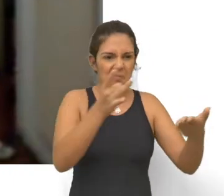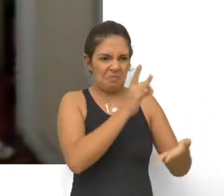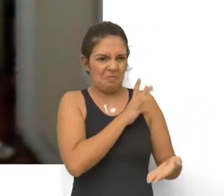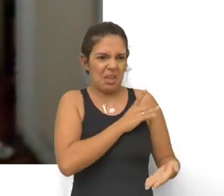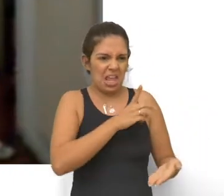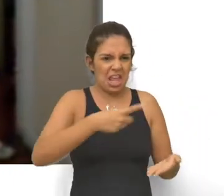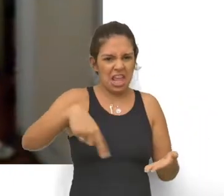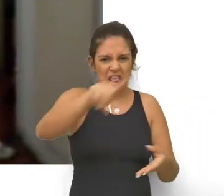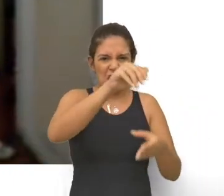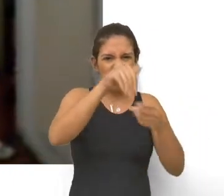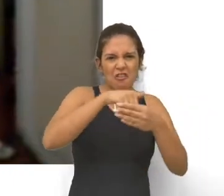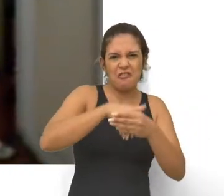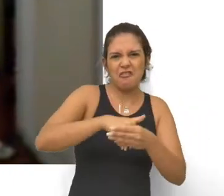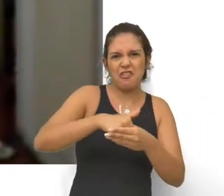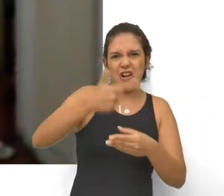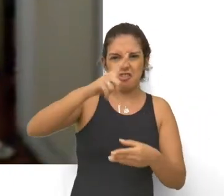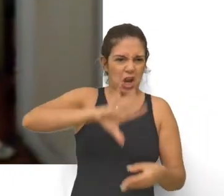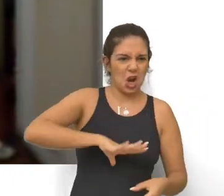pela covardia,